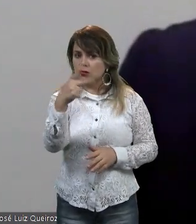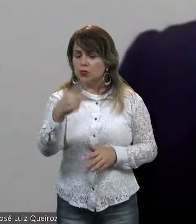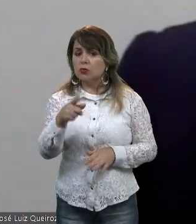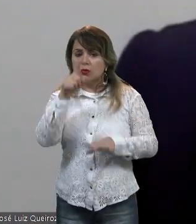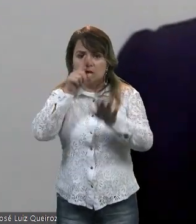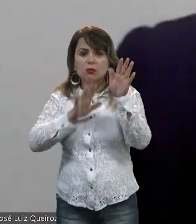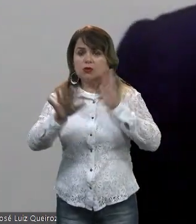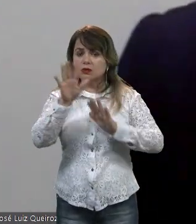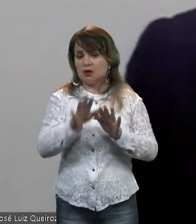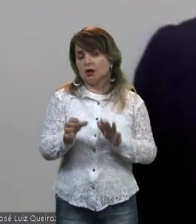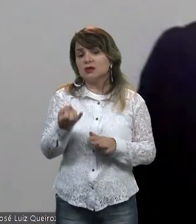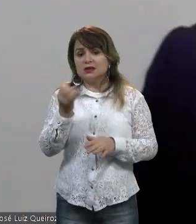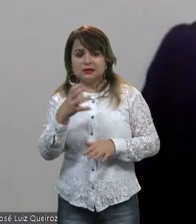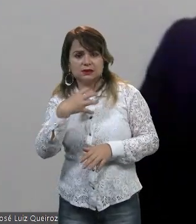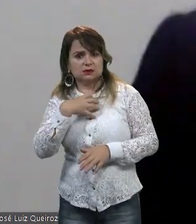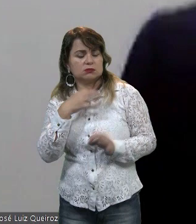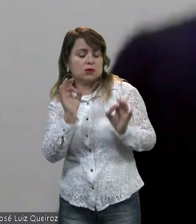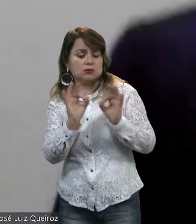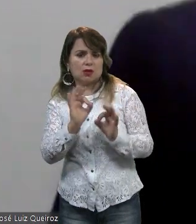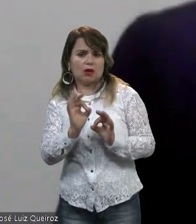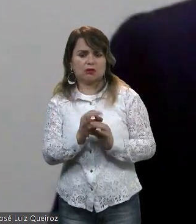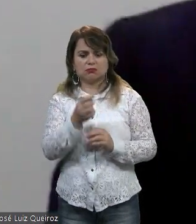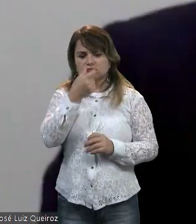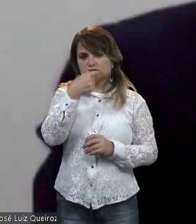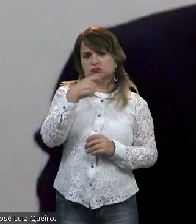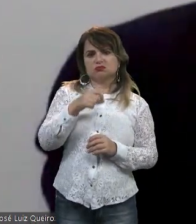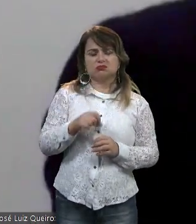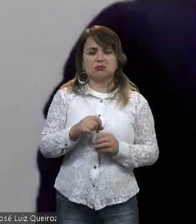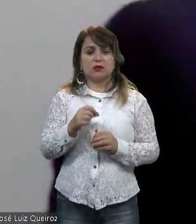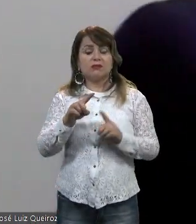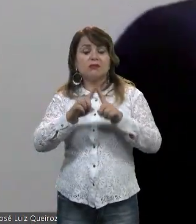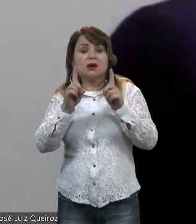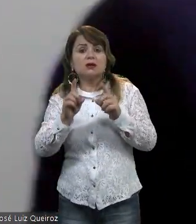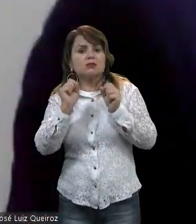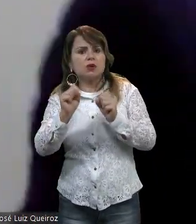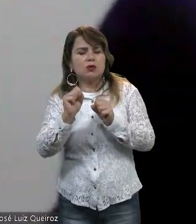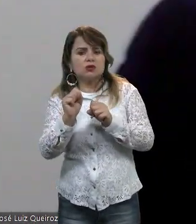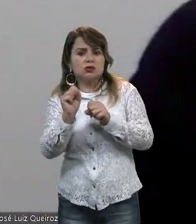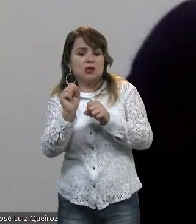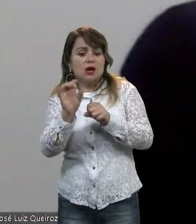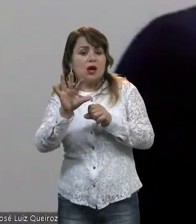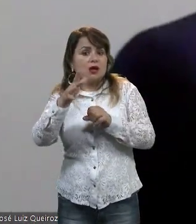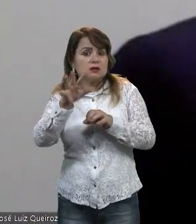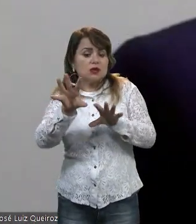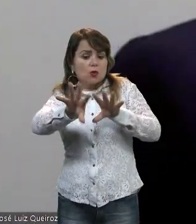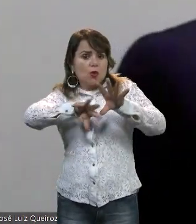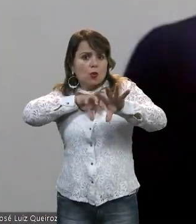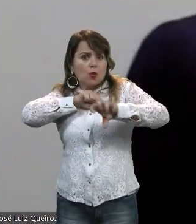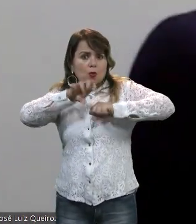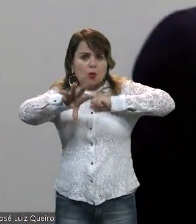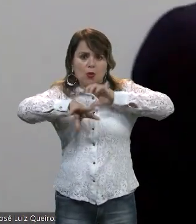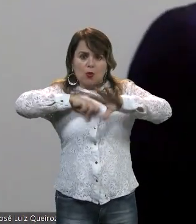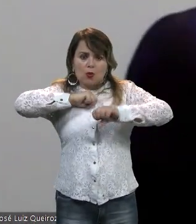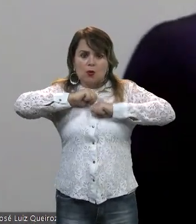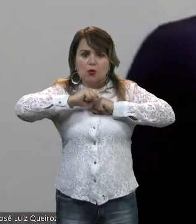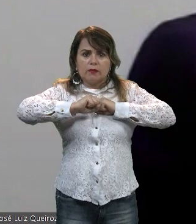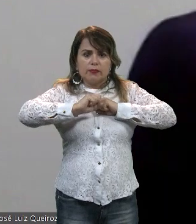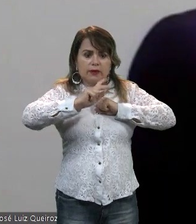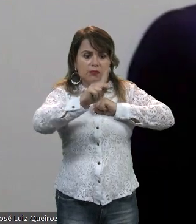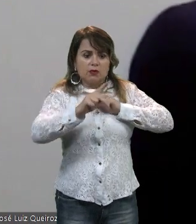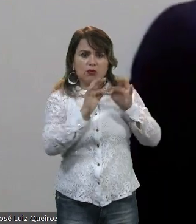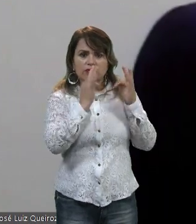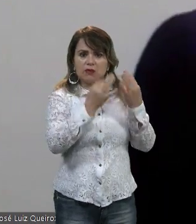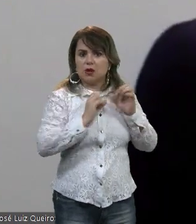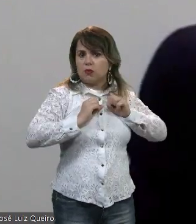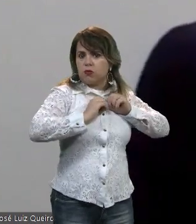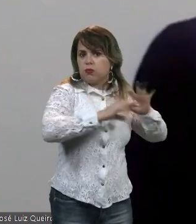se assintomático. Porque se assintomático, você pode transferir, pode transmitir esse vírus para as outras pessoas. Hoje eu